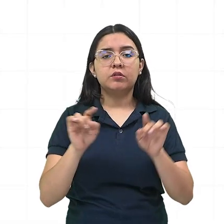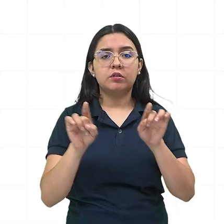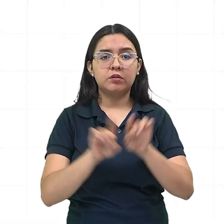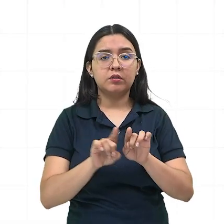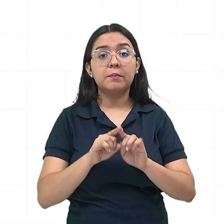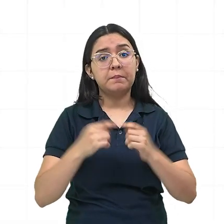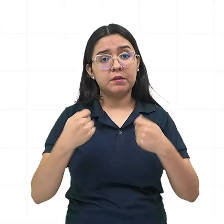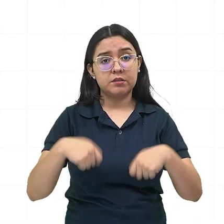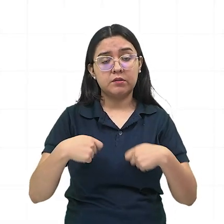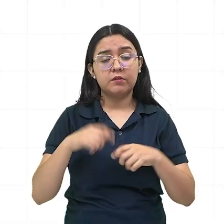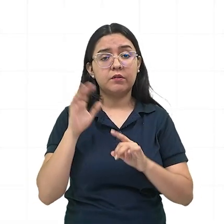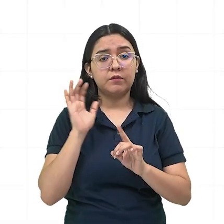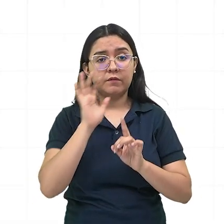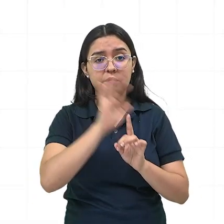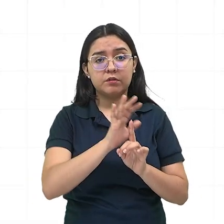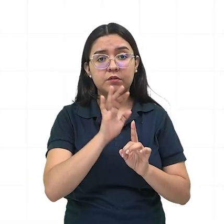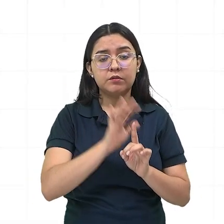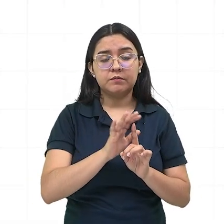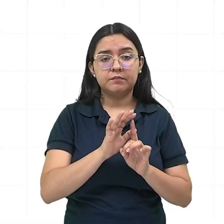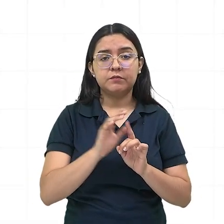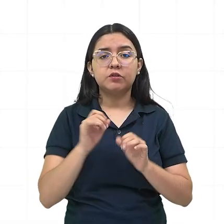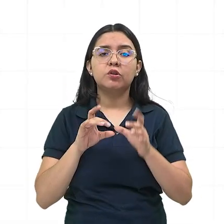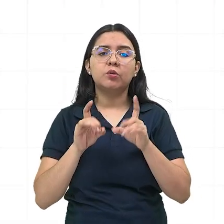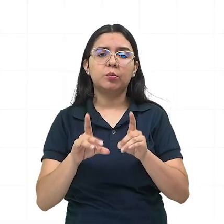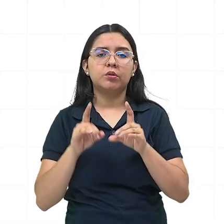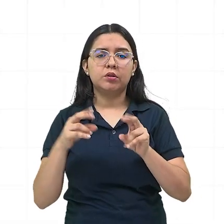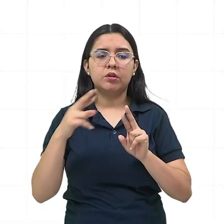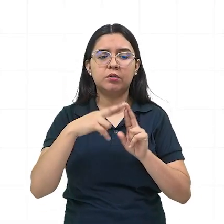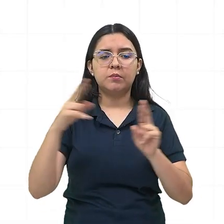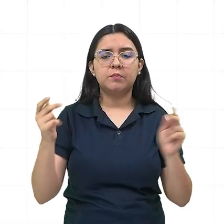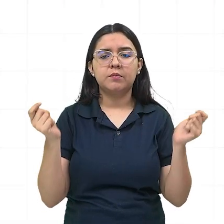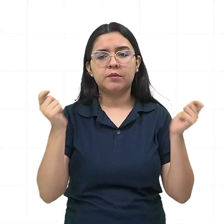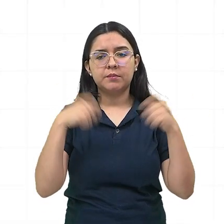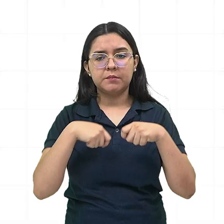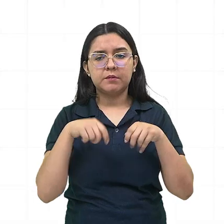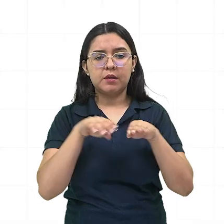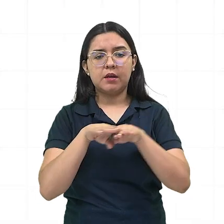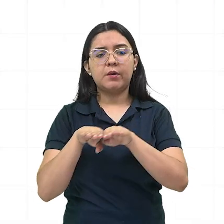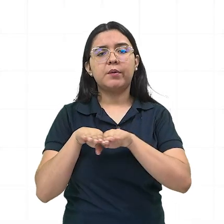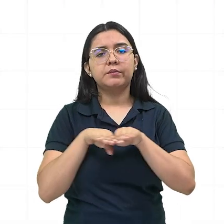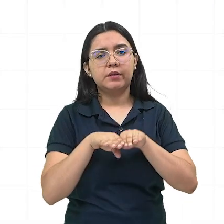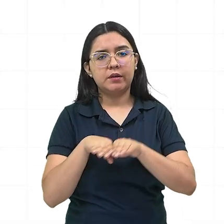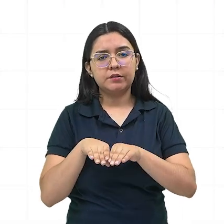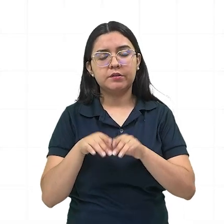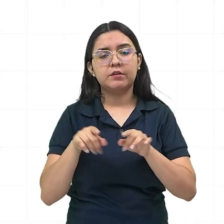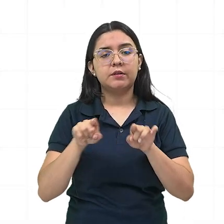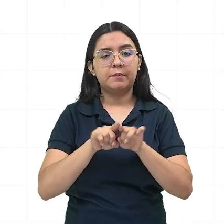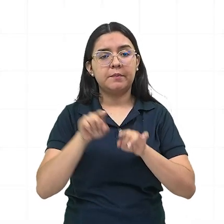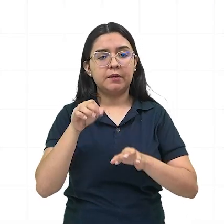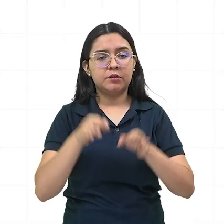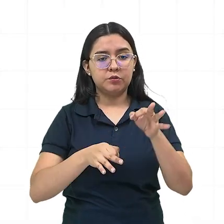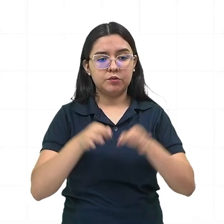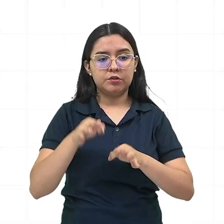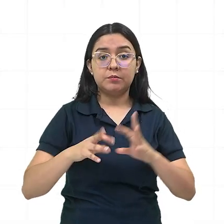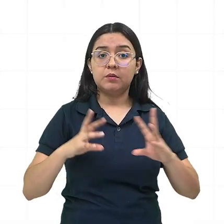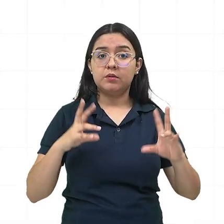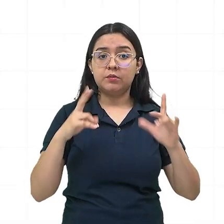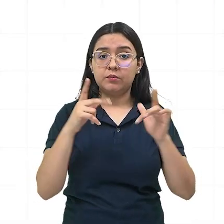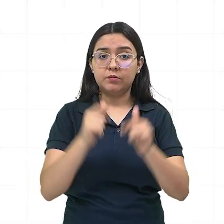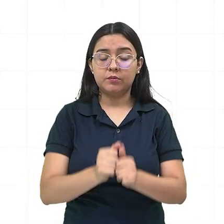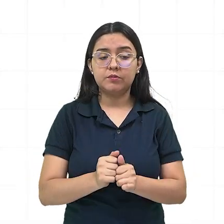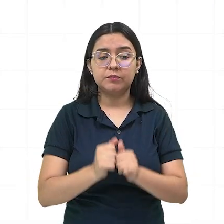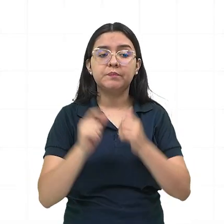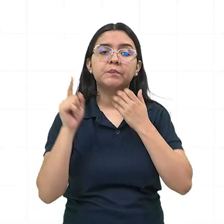feitas, né? Sem influências de doutrinas religiosas, promovendo a igualdade e a justiça para todos, tá?